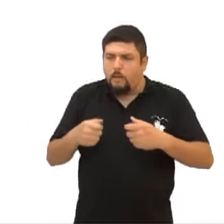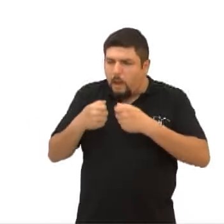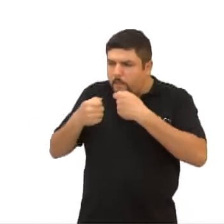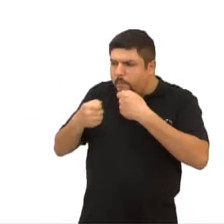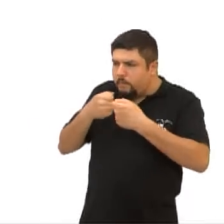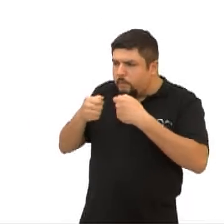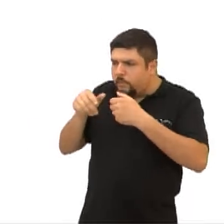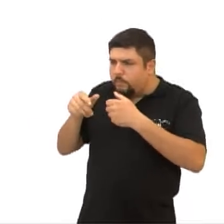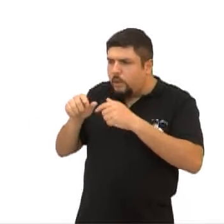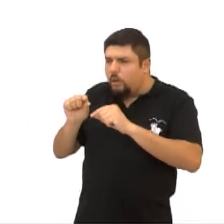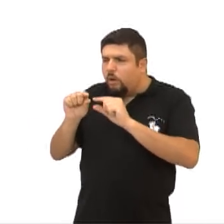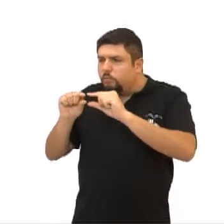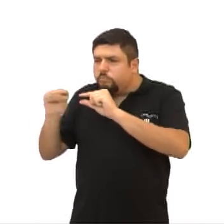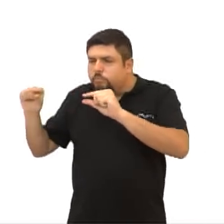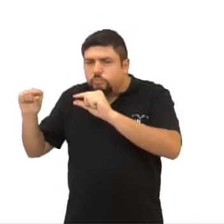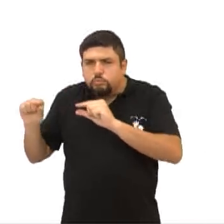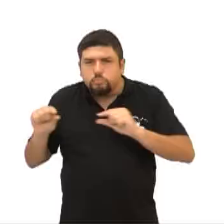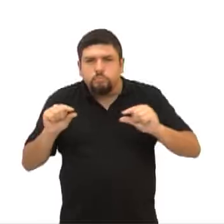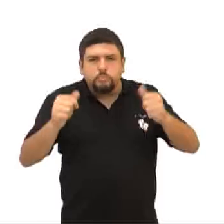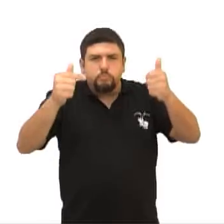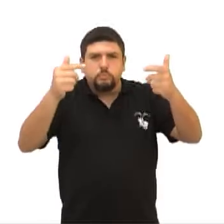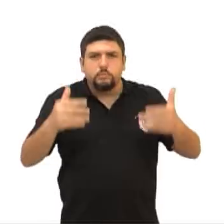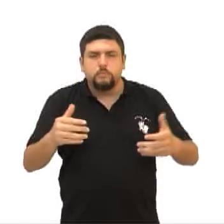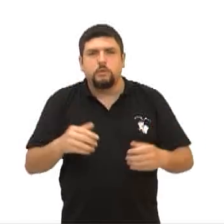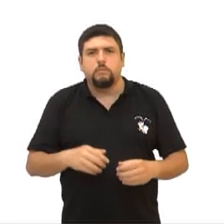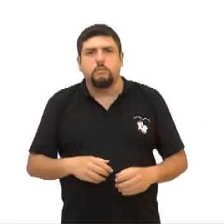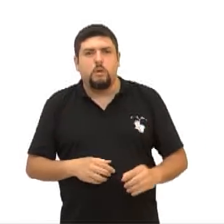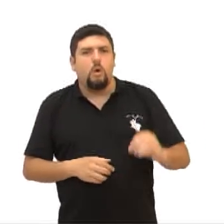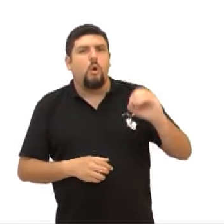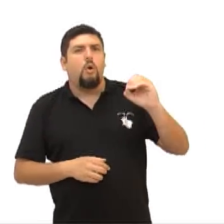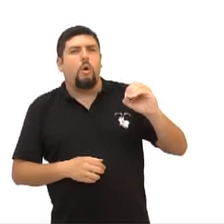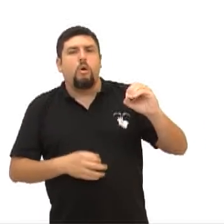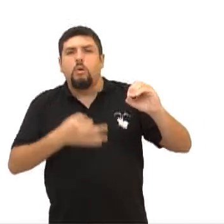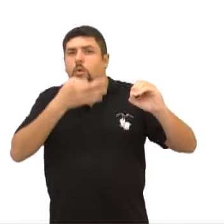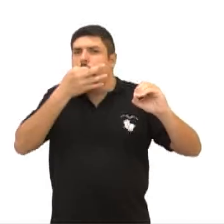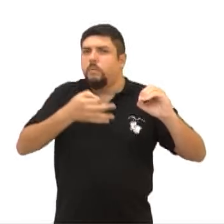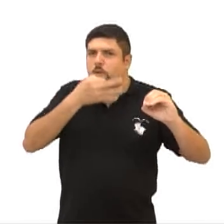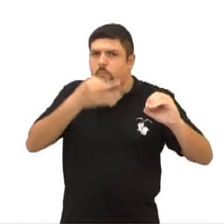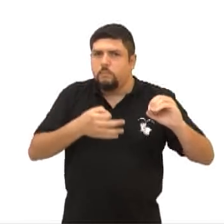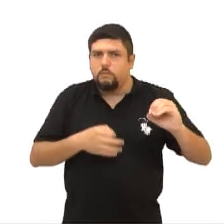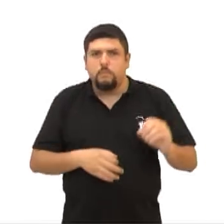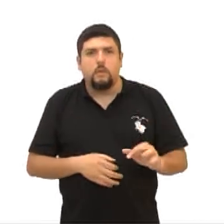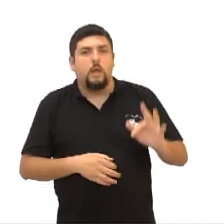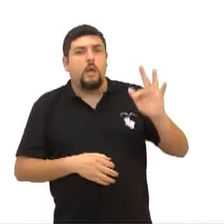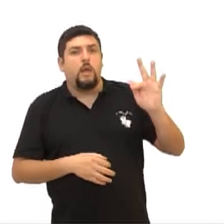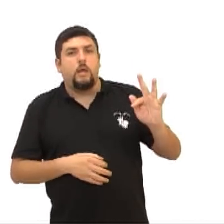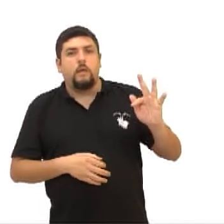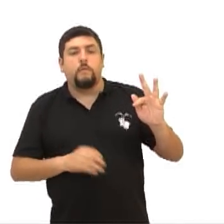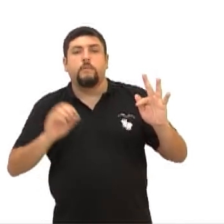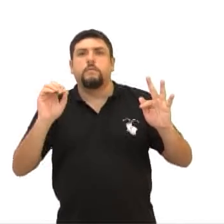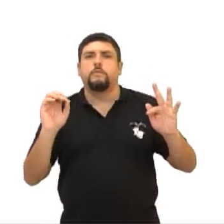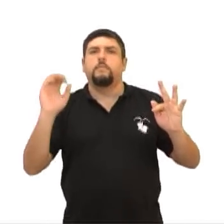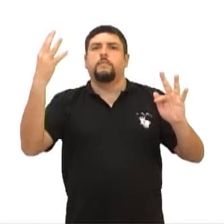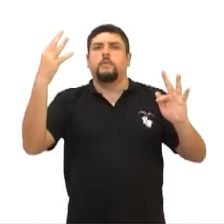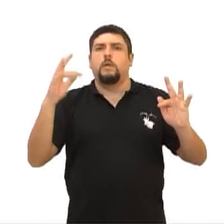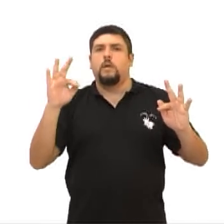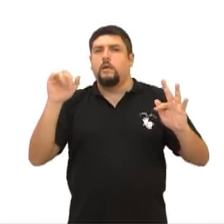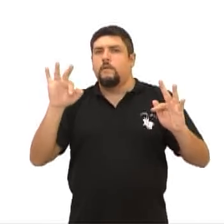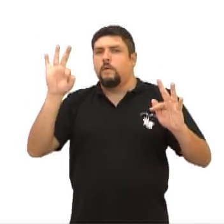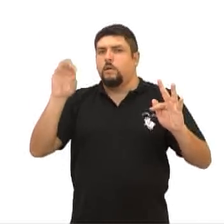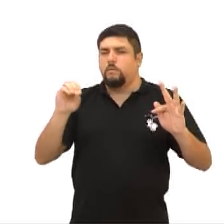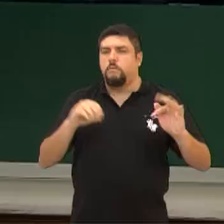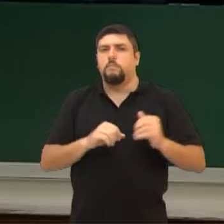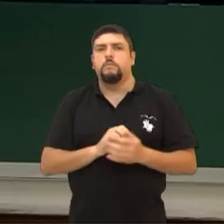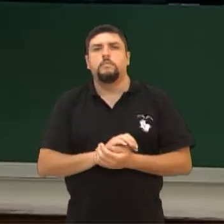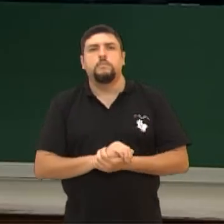entrevista, marque O para opinião e F para fato. Nós temos